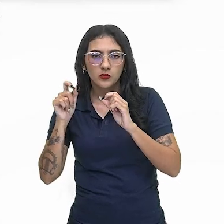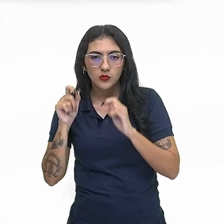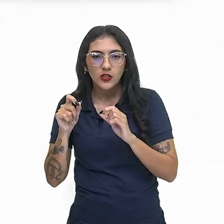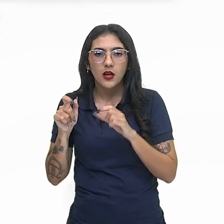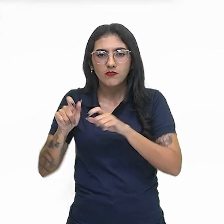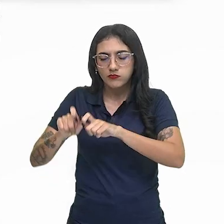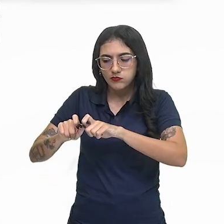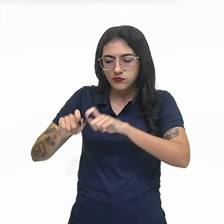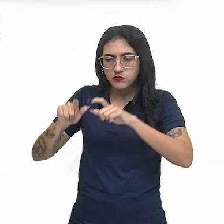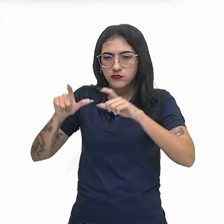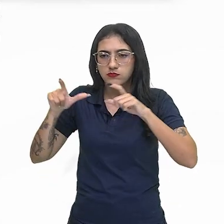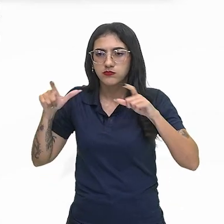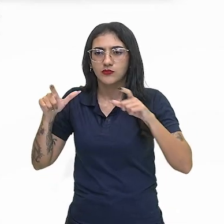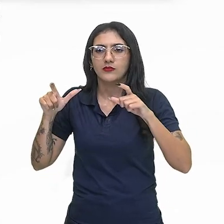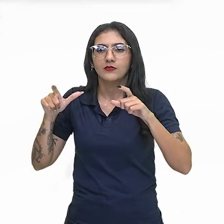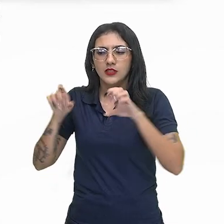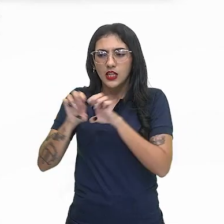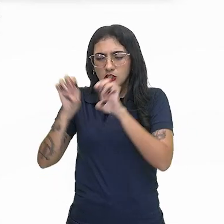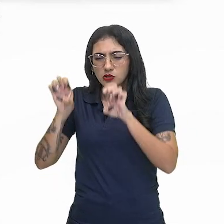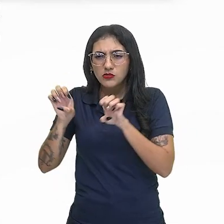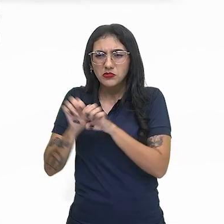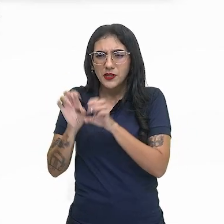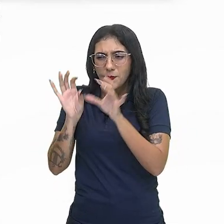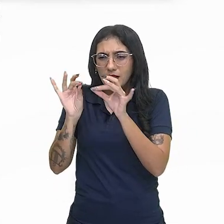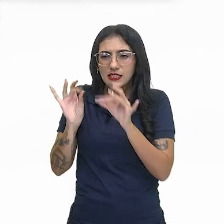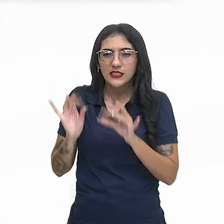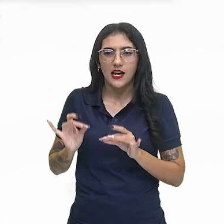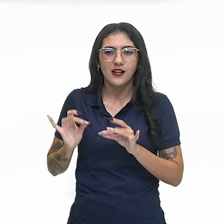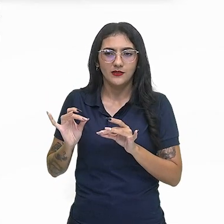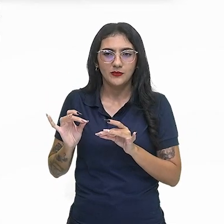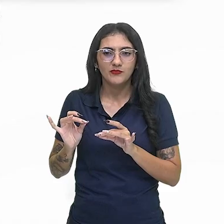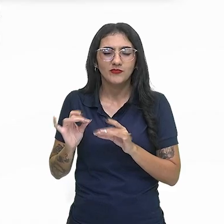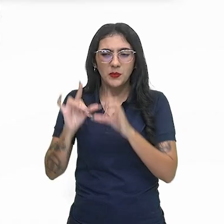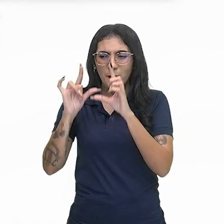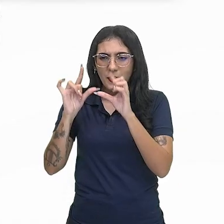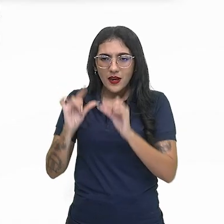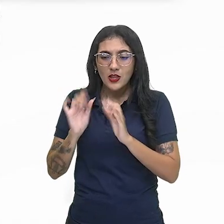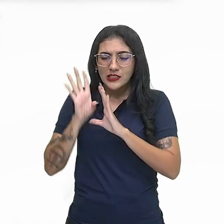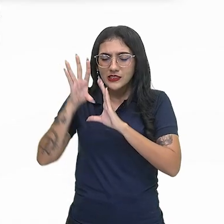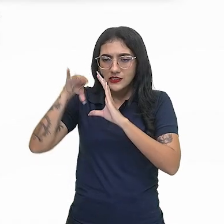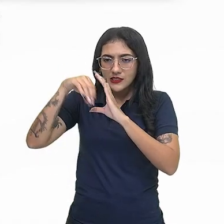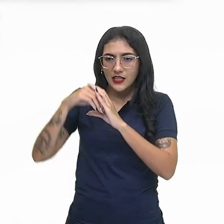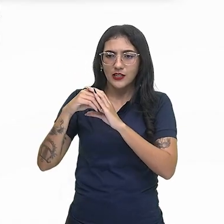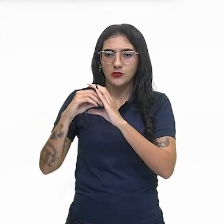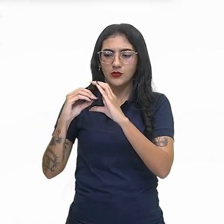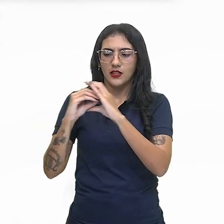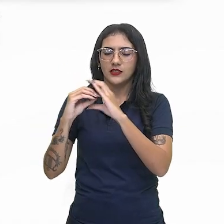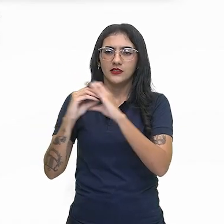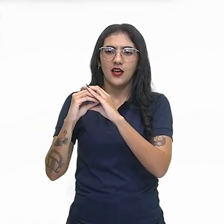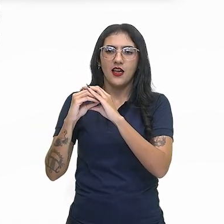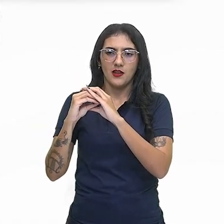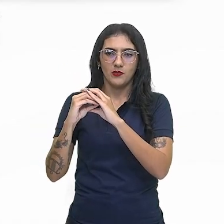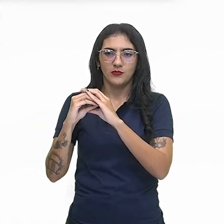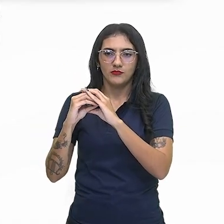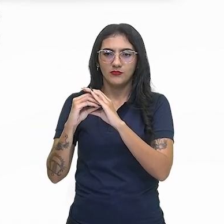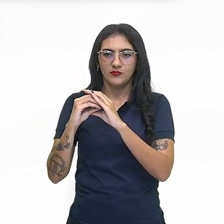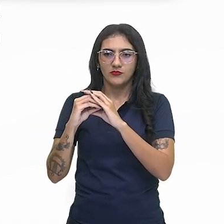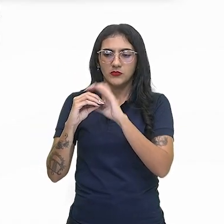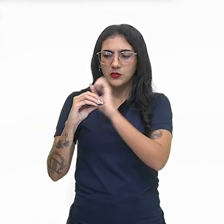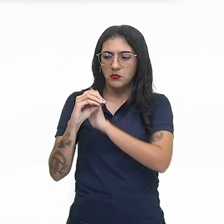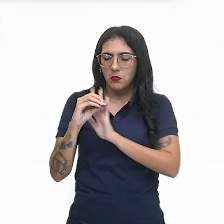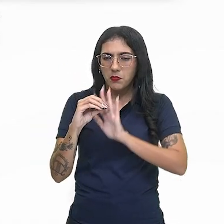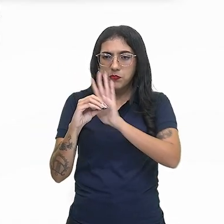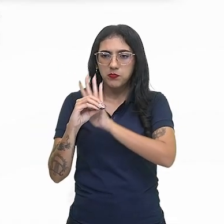a ultraestrutura celular, ou seja, partes menores, ou seja, essas partes que compõem o interior